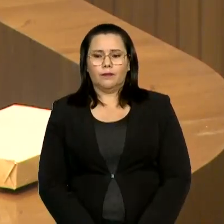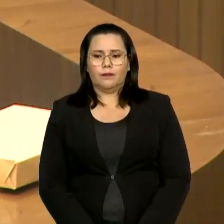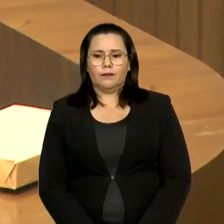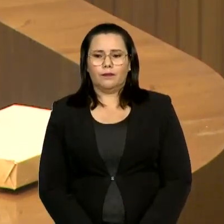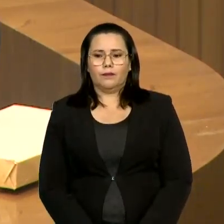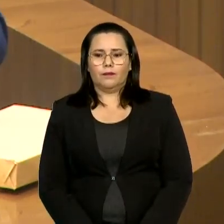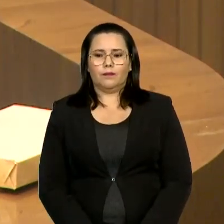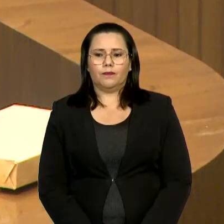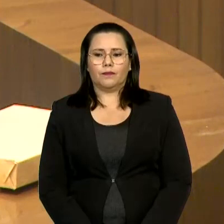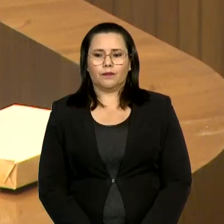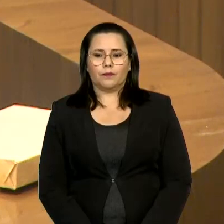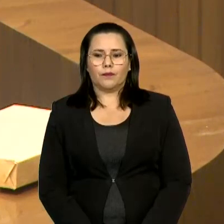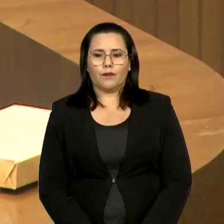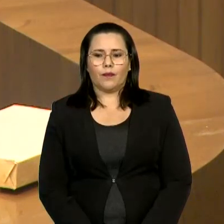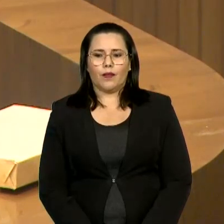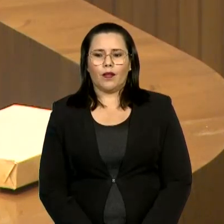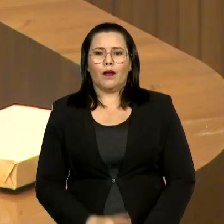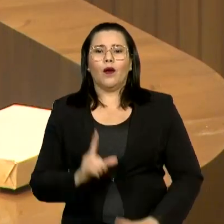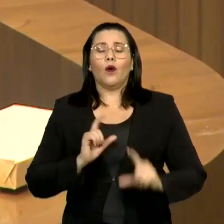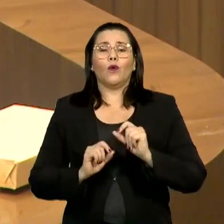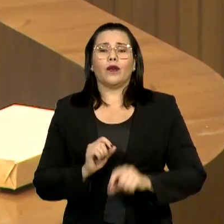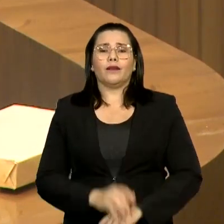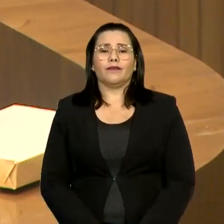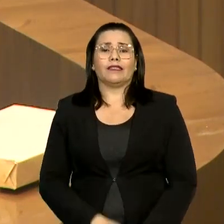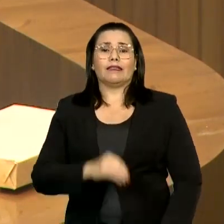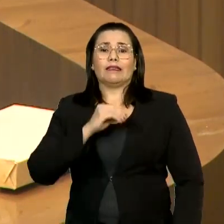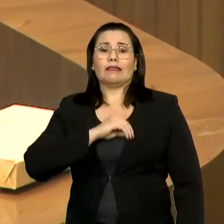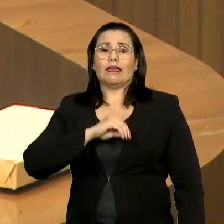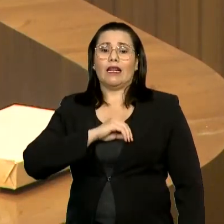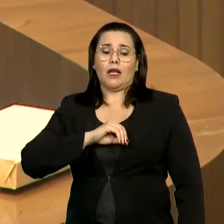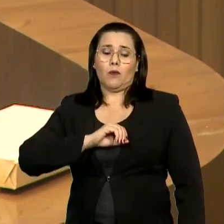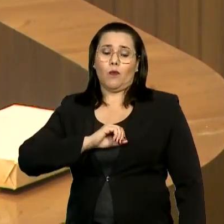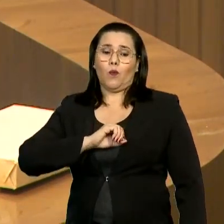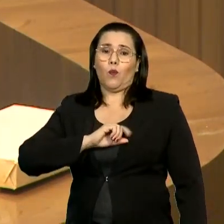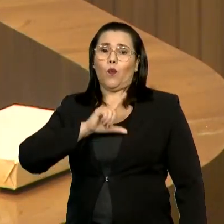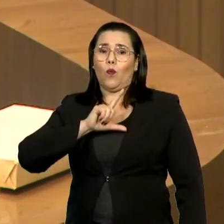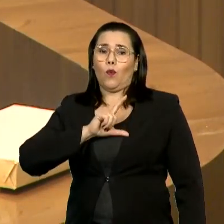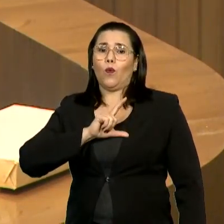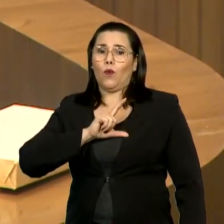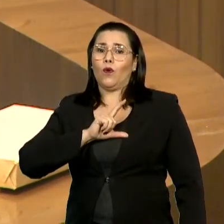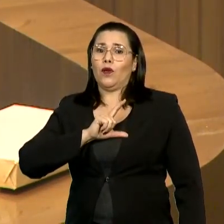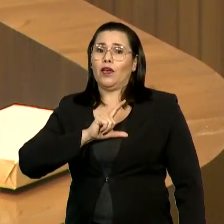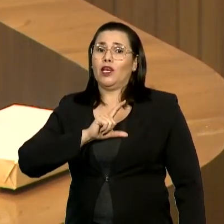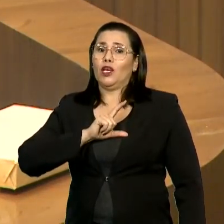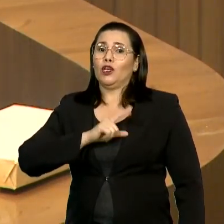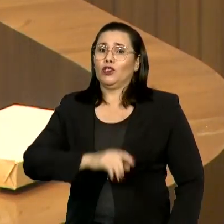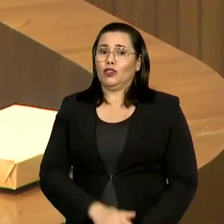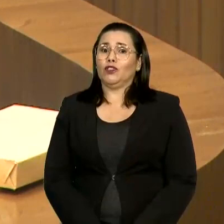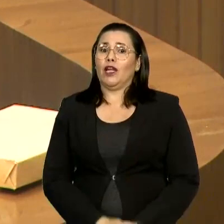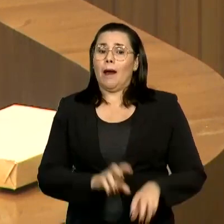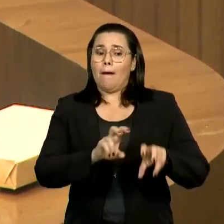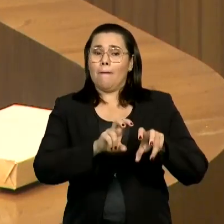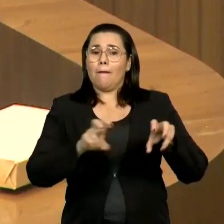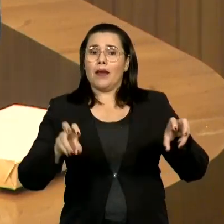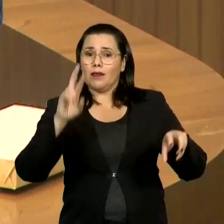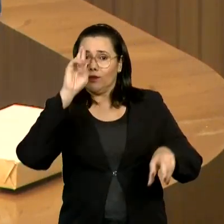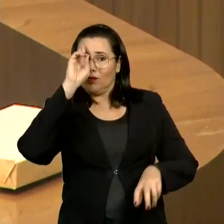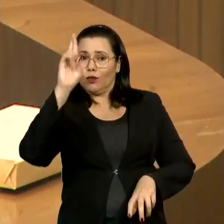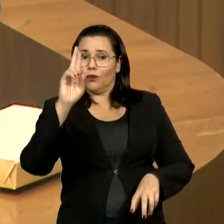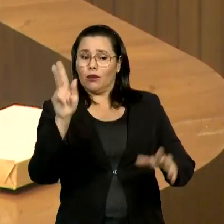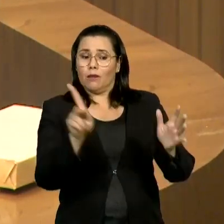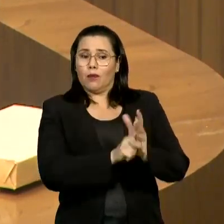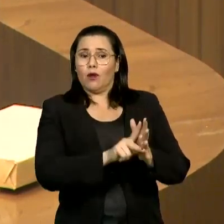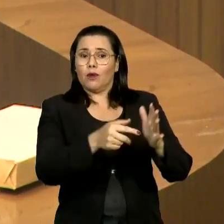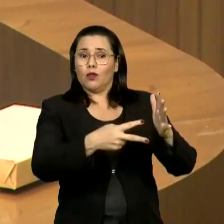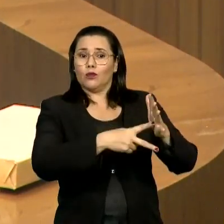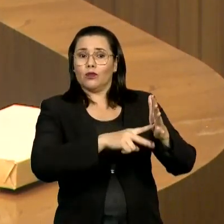o recebimento de supersalários por parte da atual direção do Simproessema.